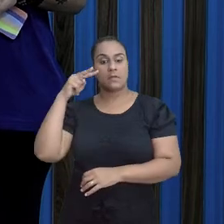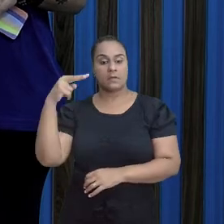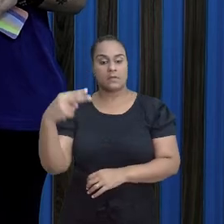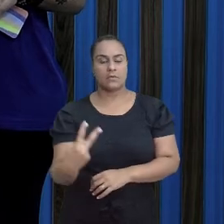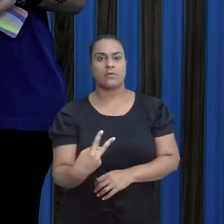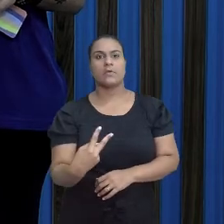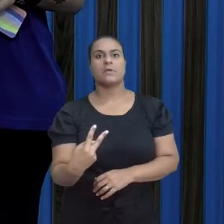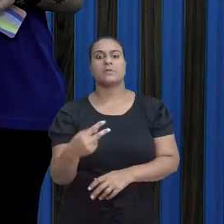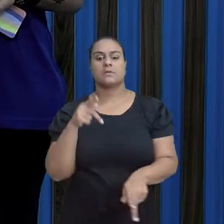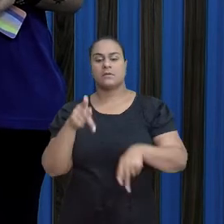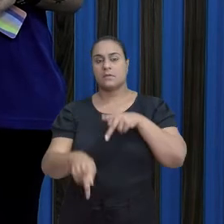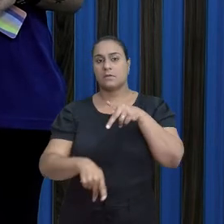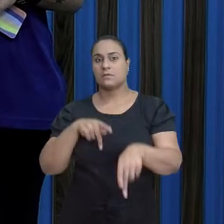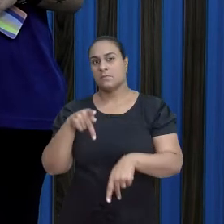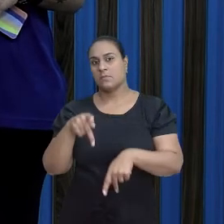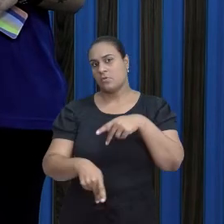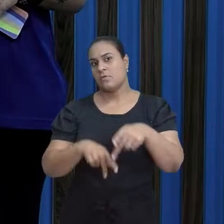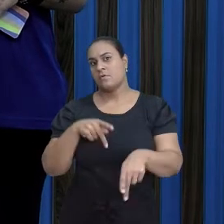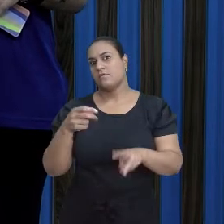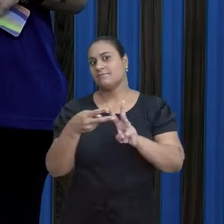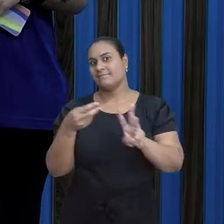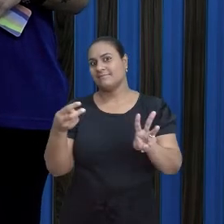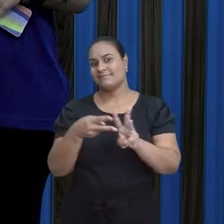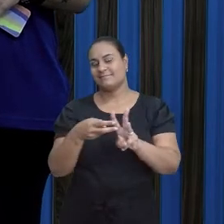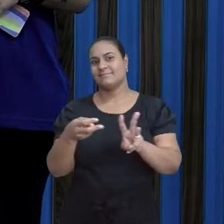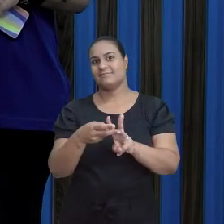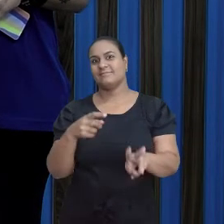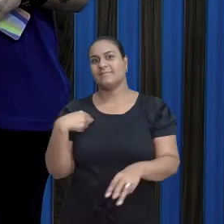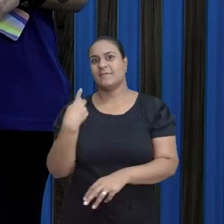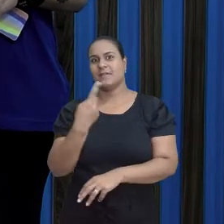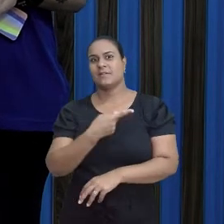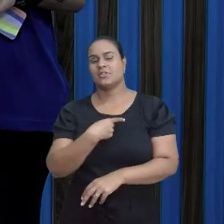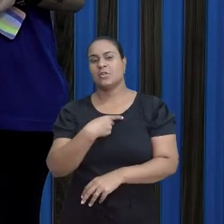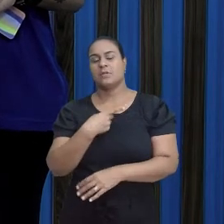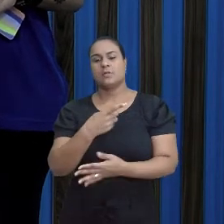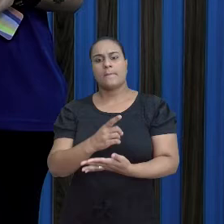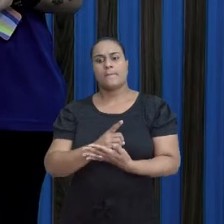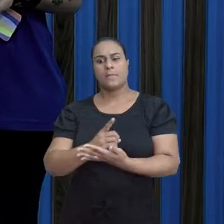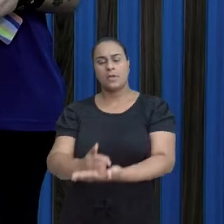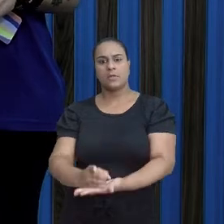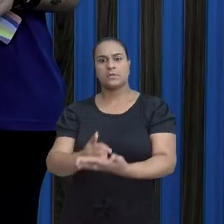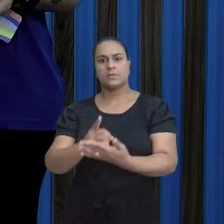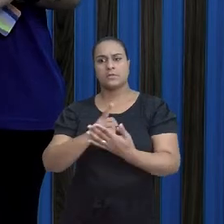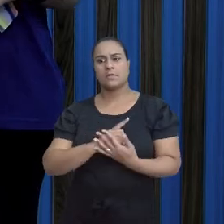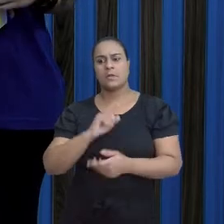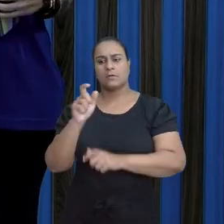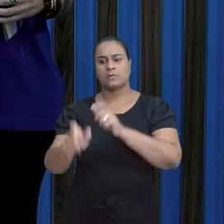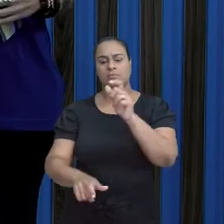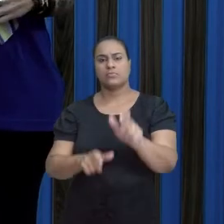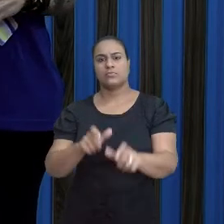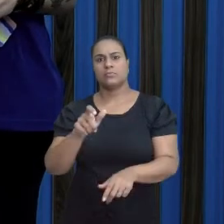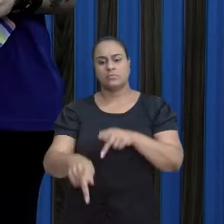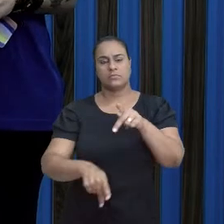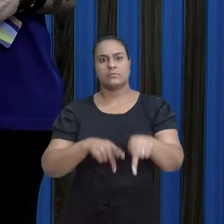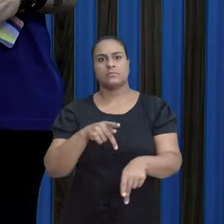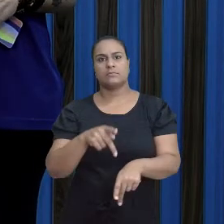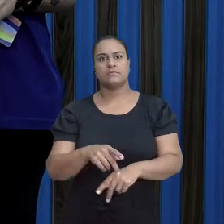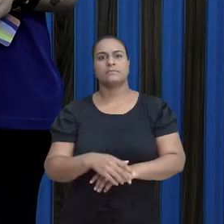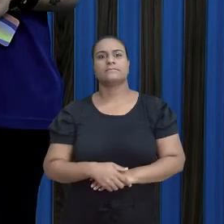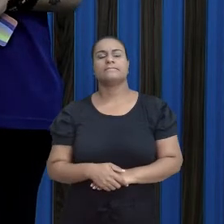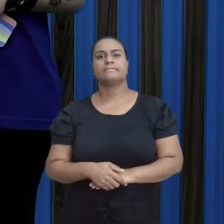reconhecer esses povos, né, e que a gente possa realmente dar dignidade para que eles possam viver o modo de vida